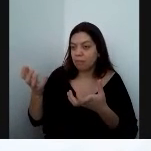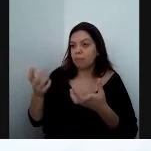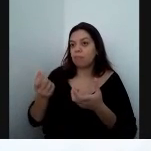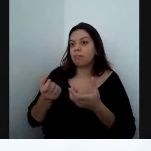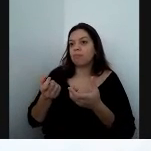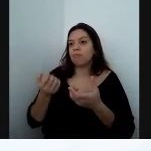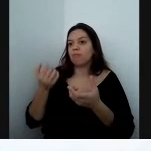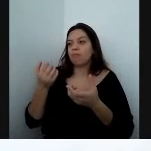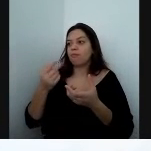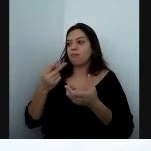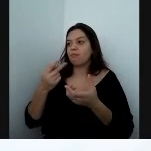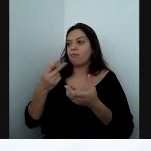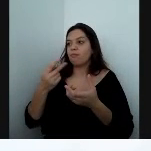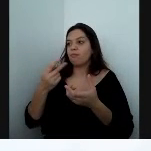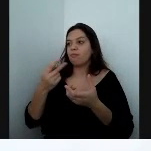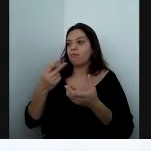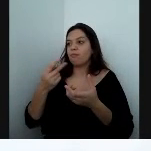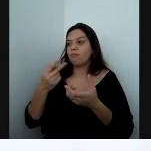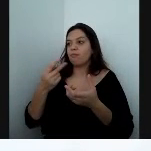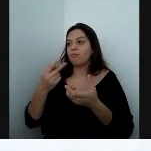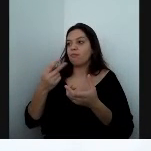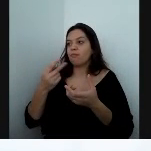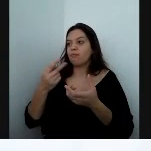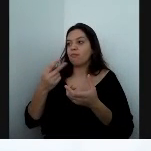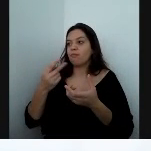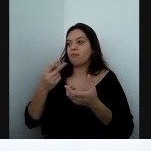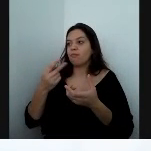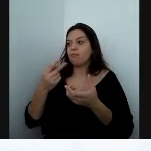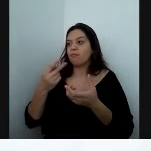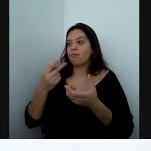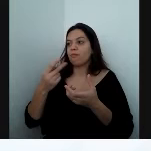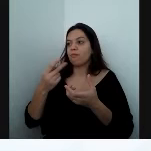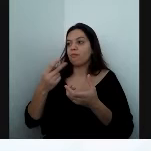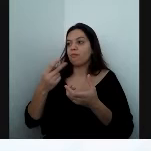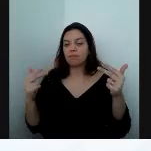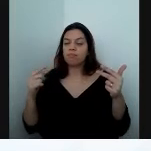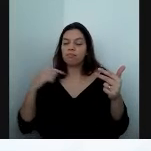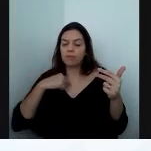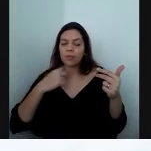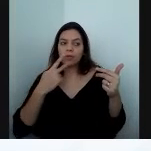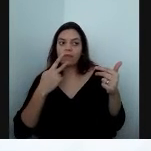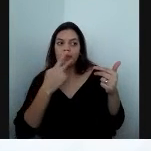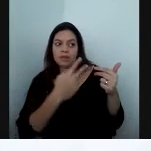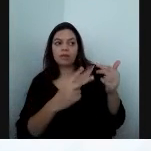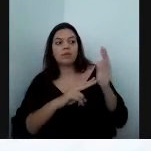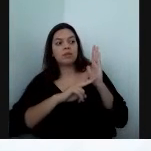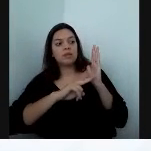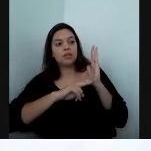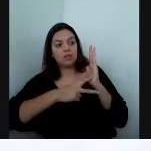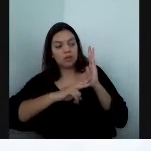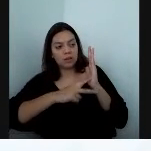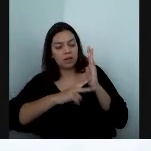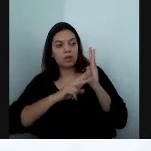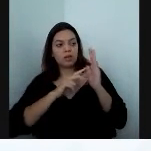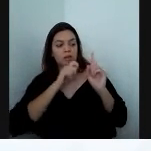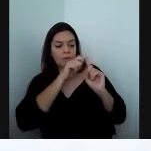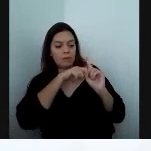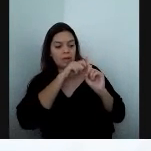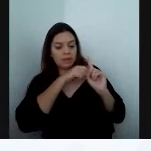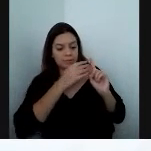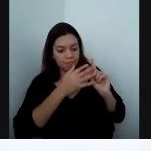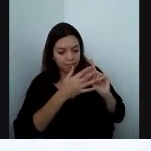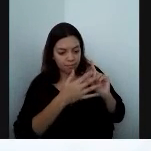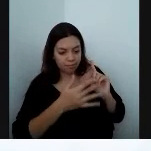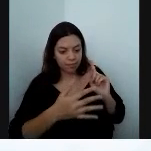que o papel que os sindicatos vêm cumprindo nesses últimos meses, né, é importantíssimo,